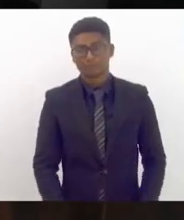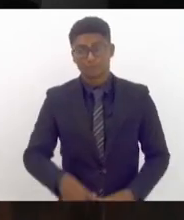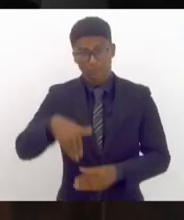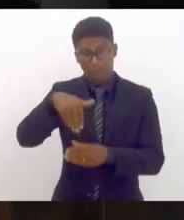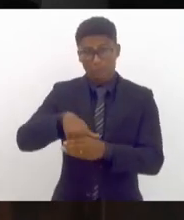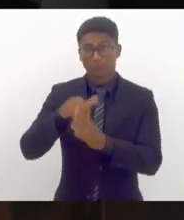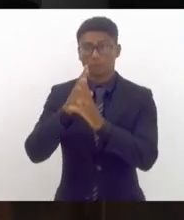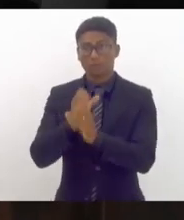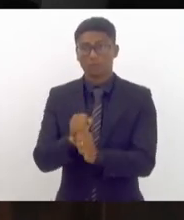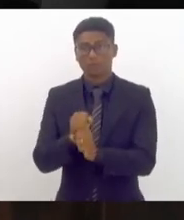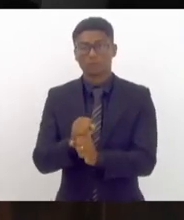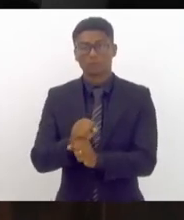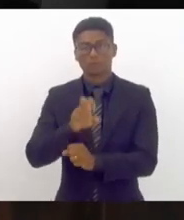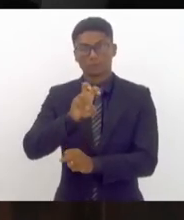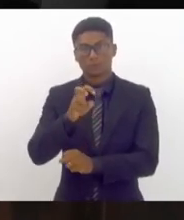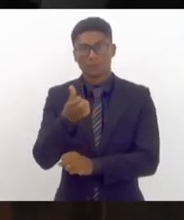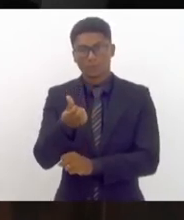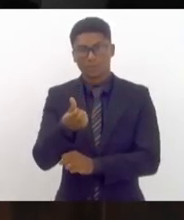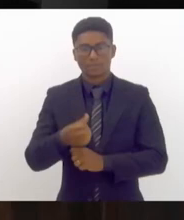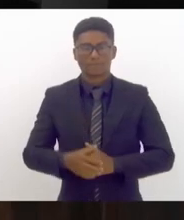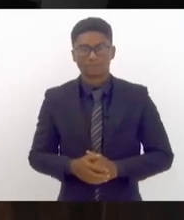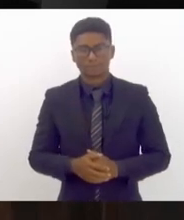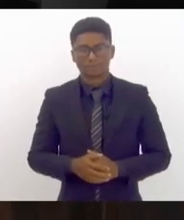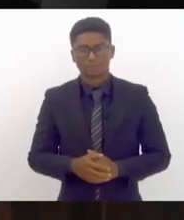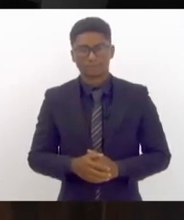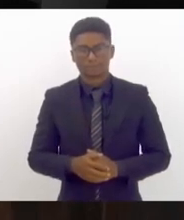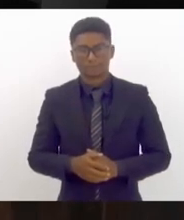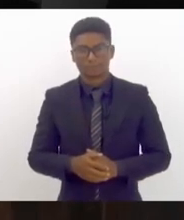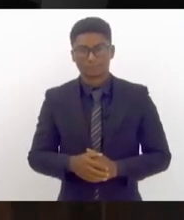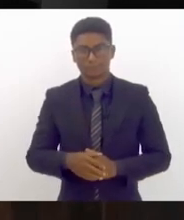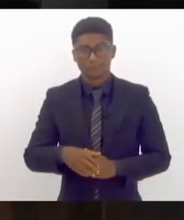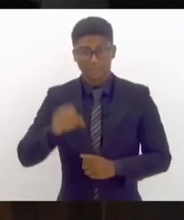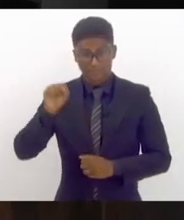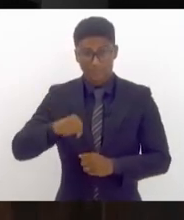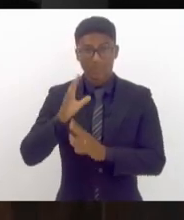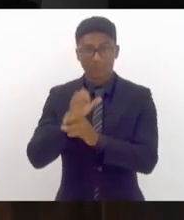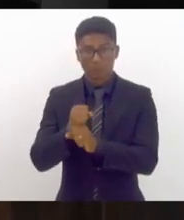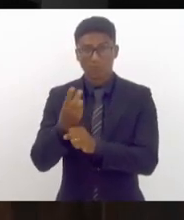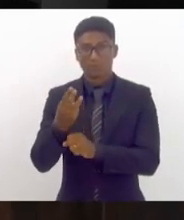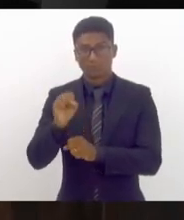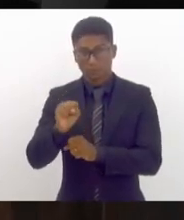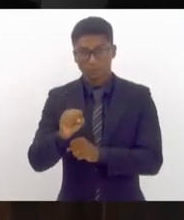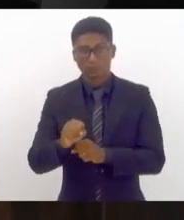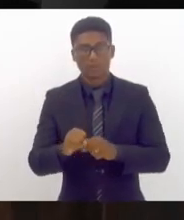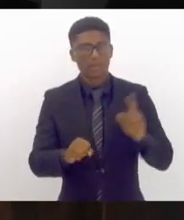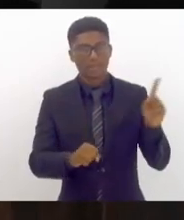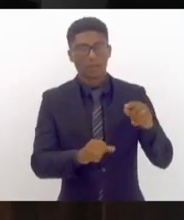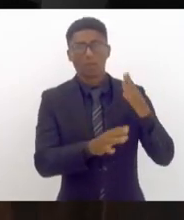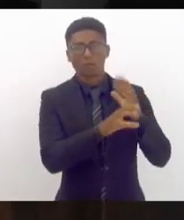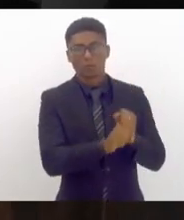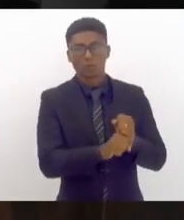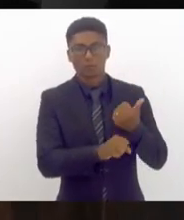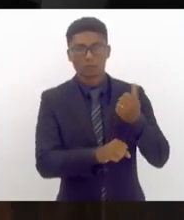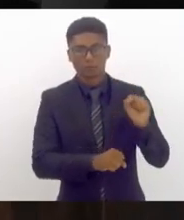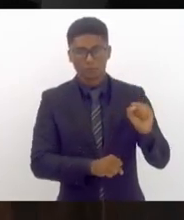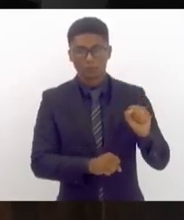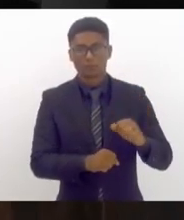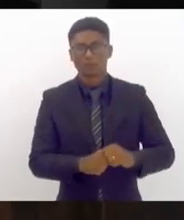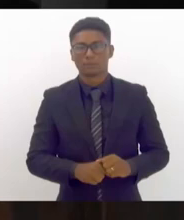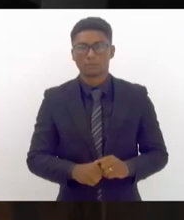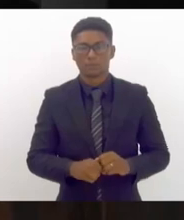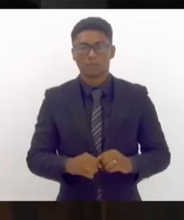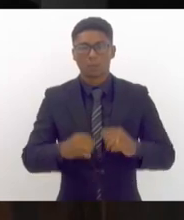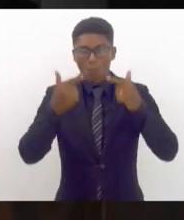Votaram 56 senhores deputados, 38 sim, 18 não, 0